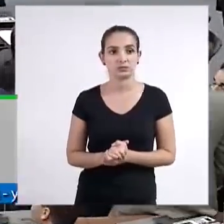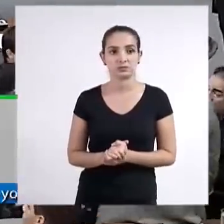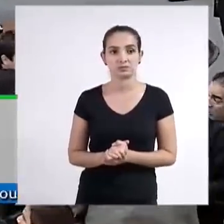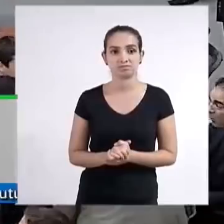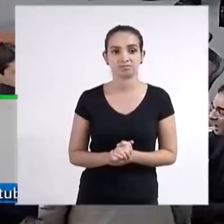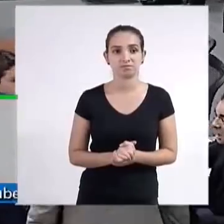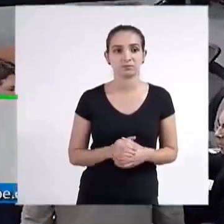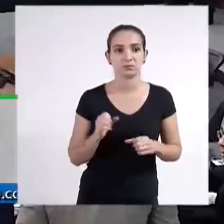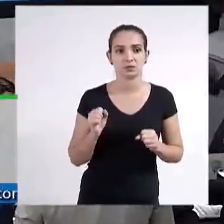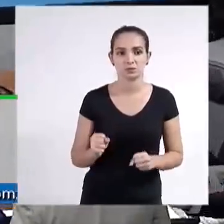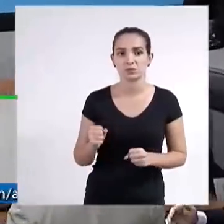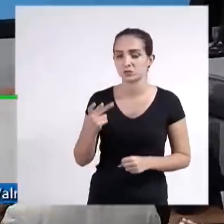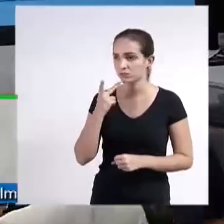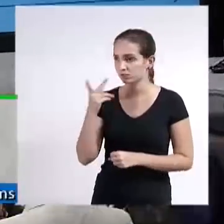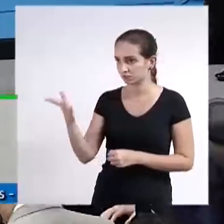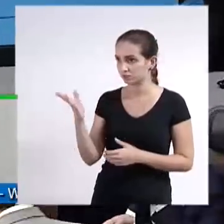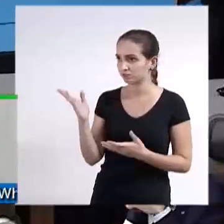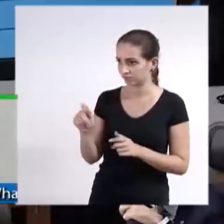presidente.